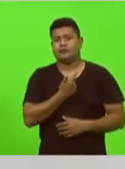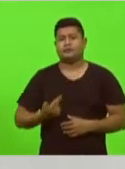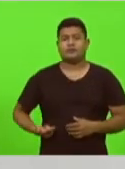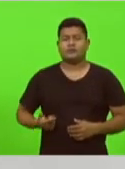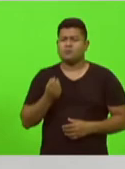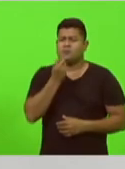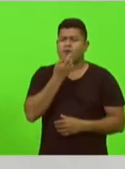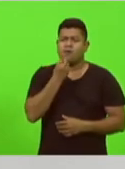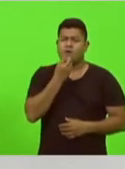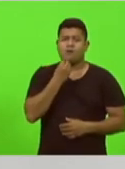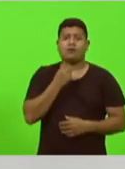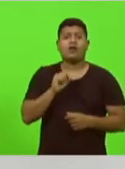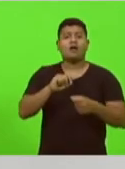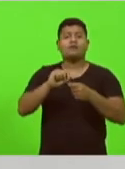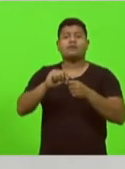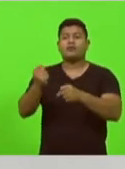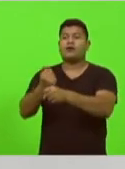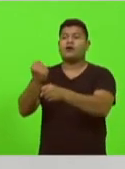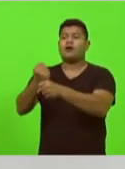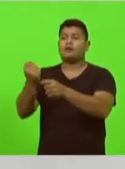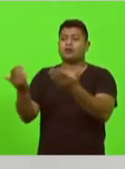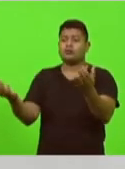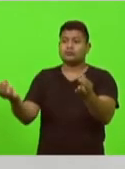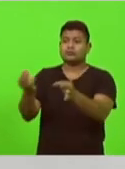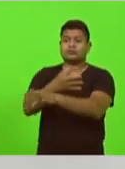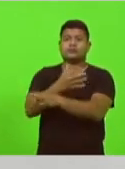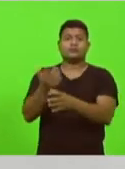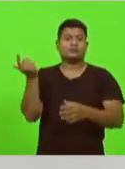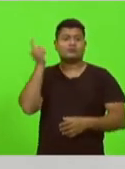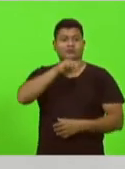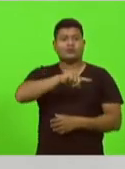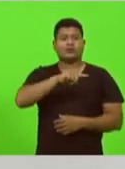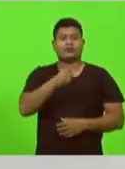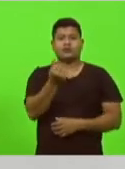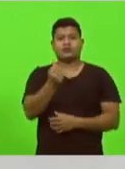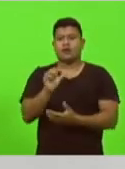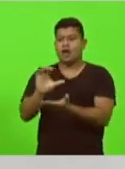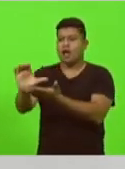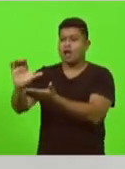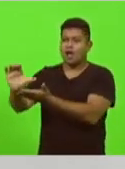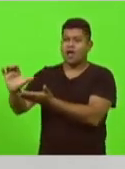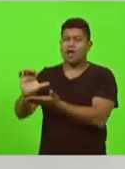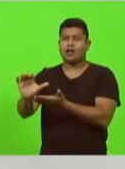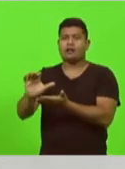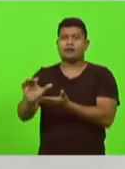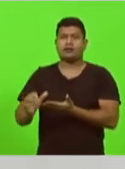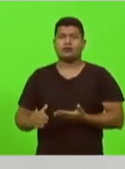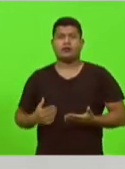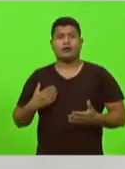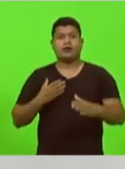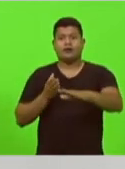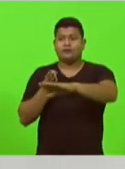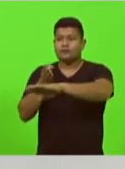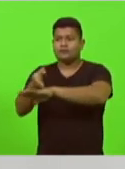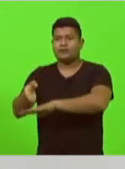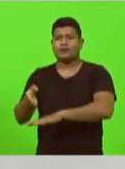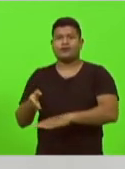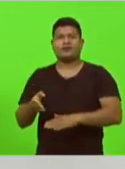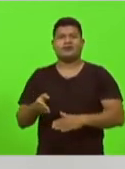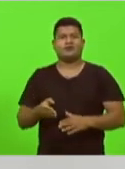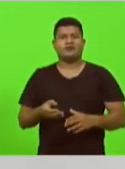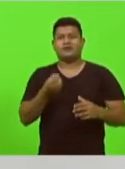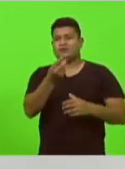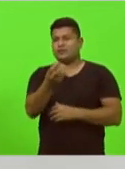não sei aonde, porque entregou o dinheiro não sei aonde, aí vai lá ele 400 vezes fazer politicagem com